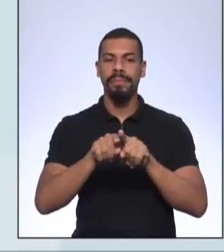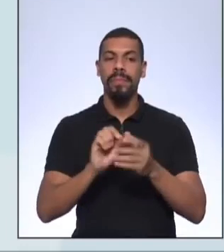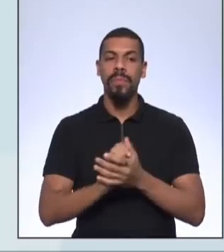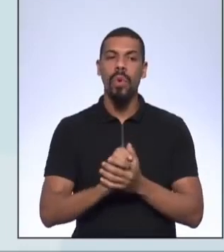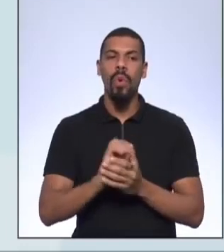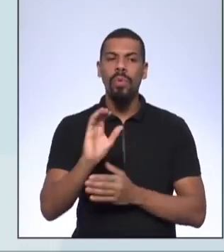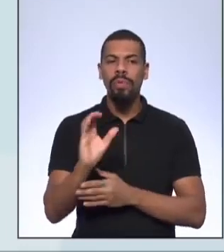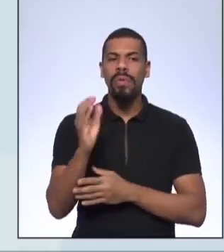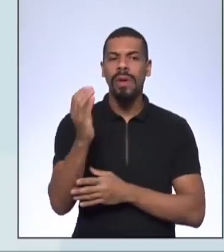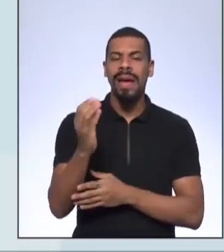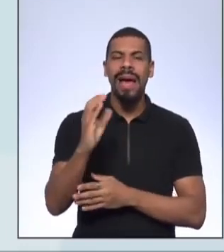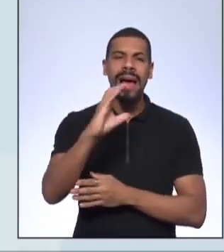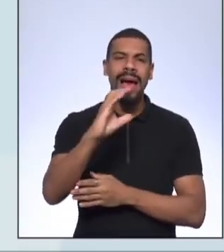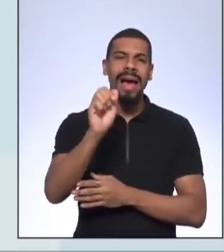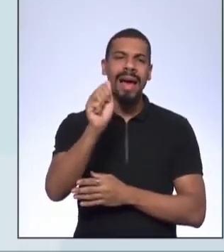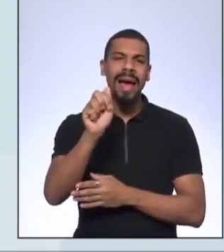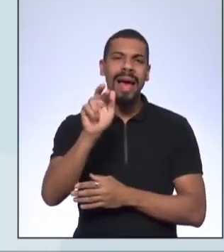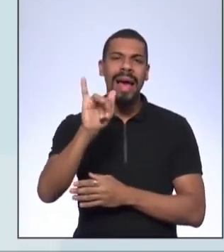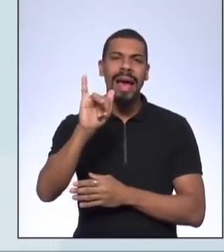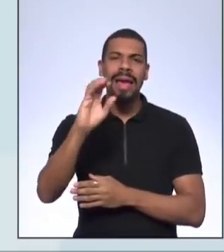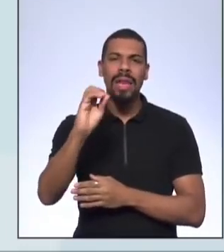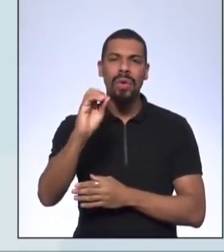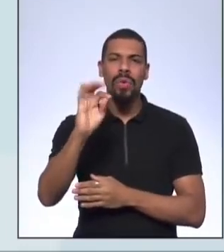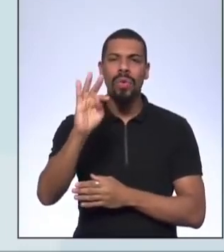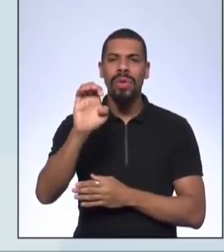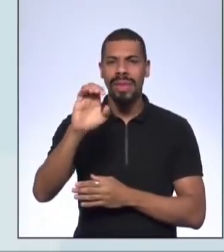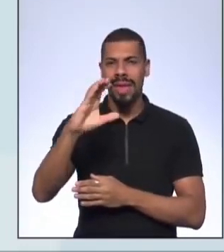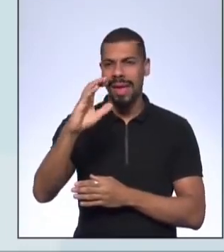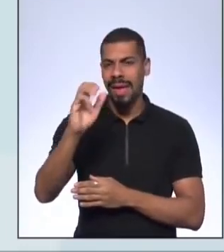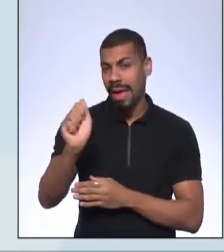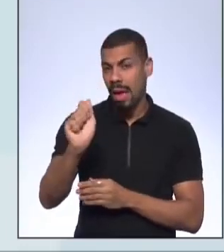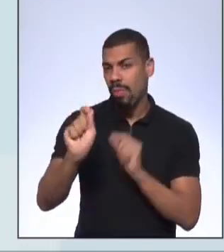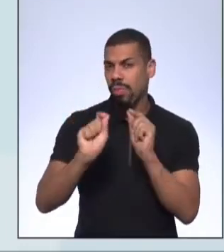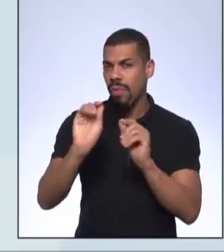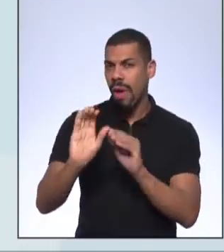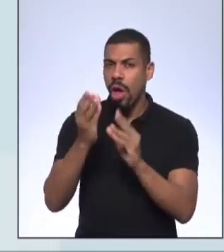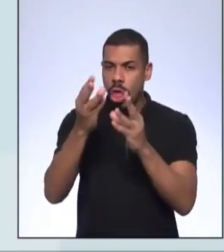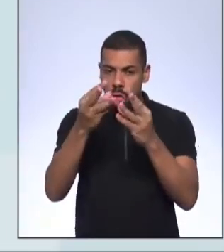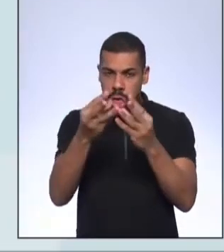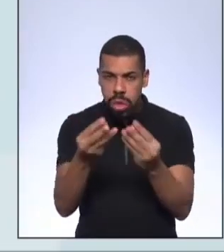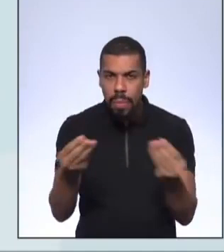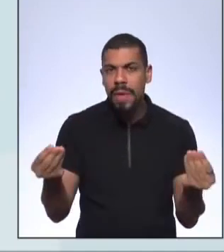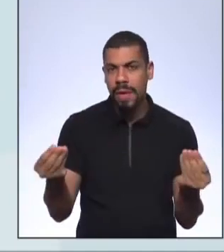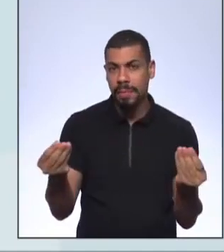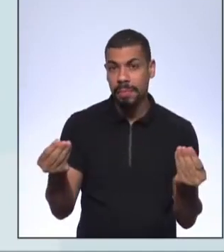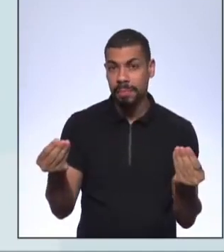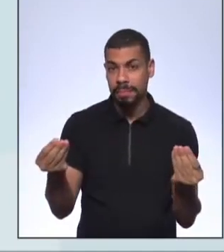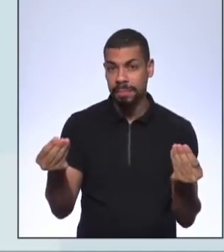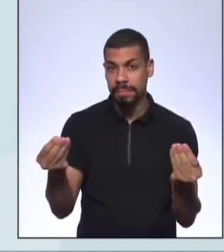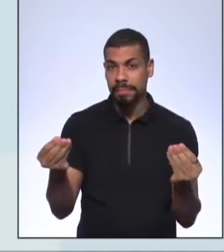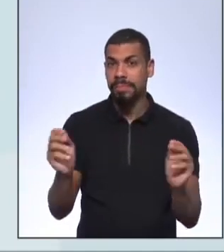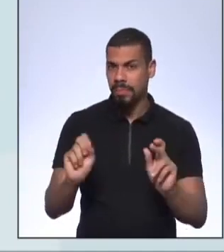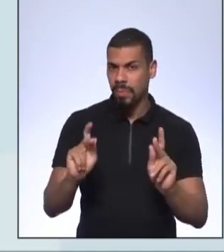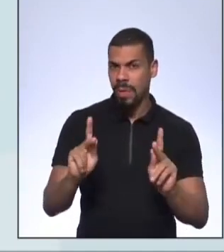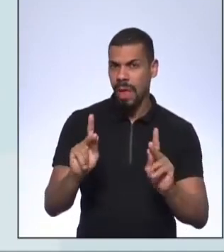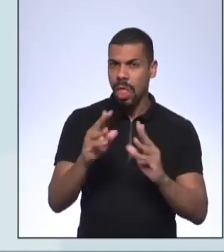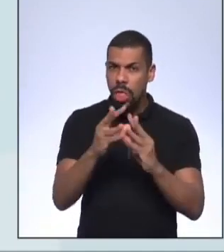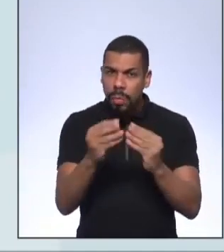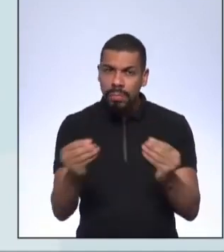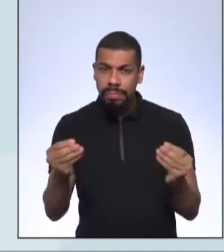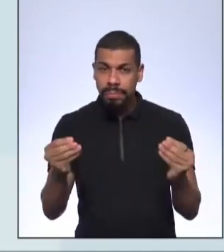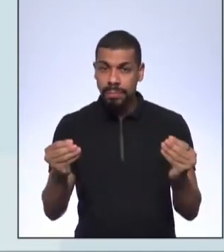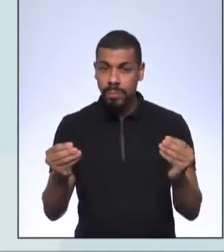processo ela vai se desfragmentar, tá? Ela vai desaparecer, ela vai sumir, para dar maior espaço